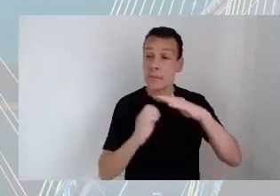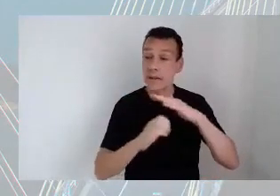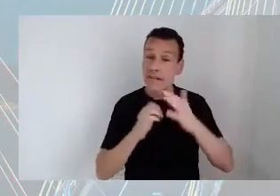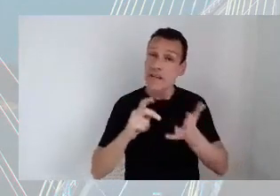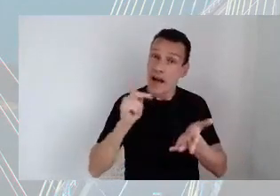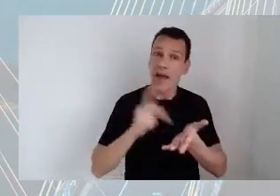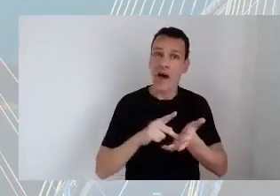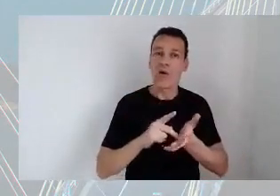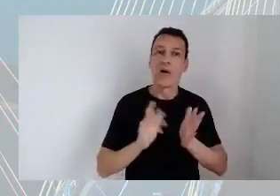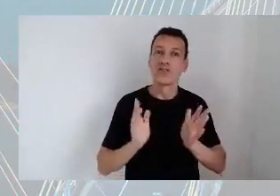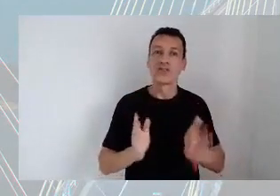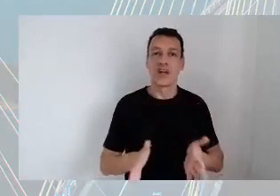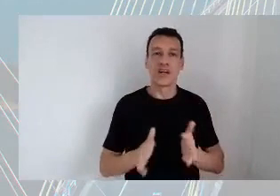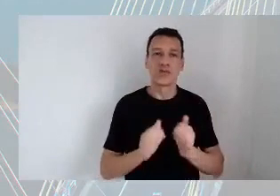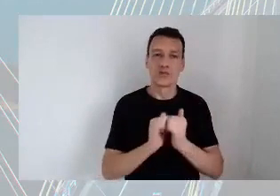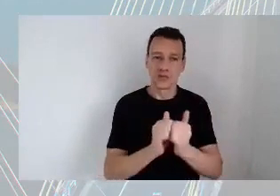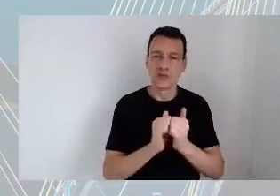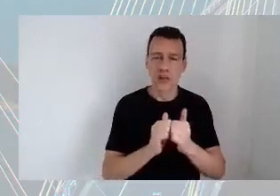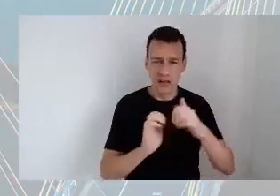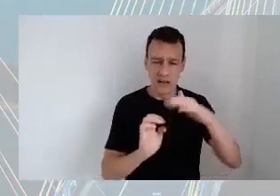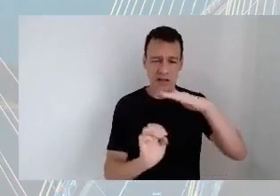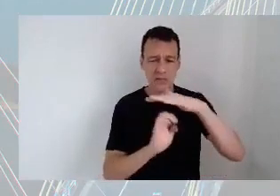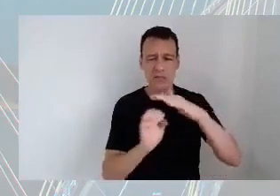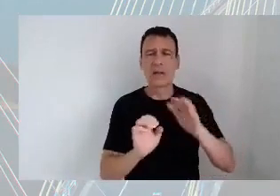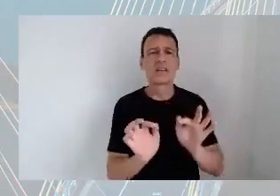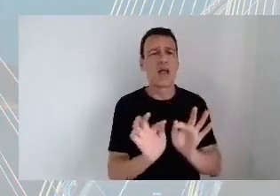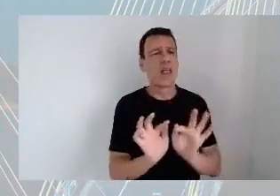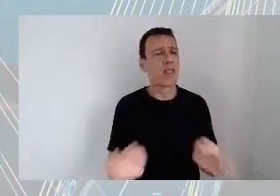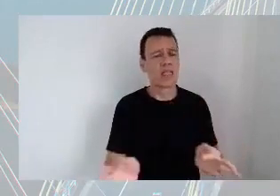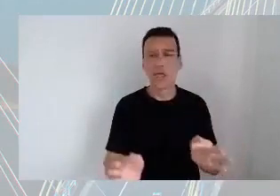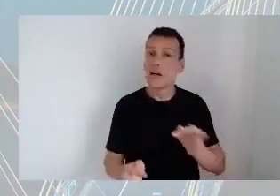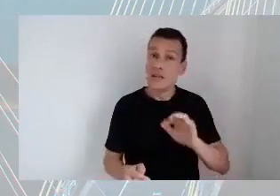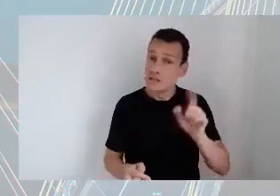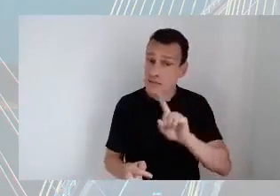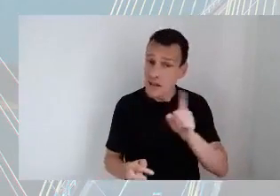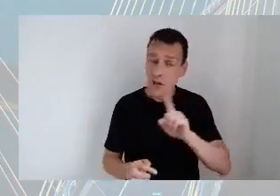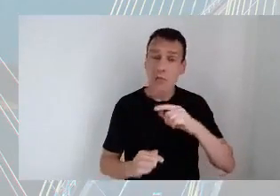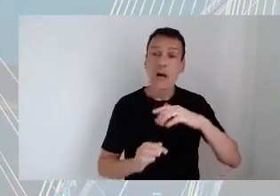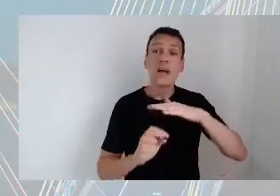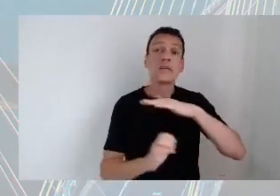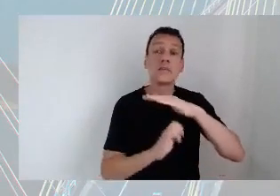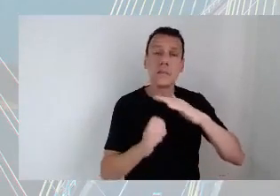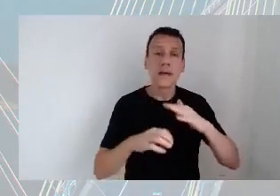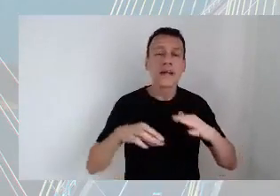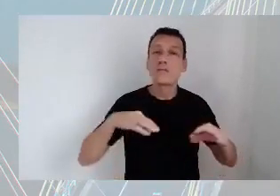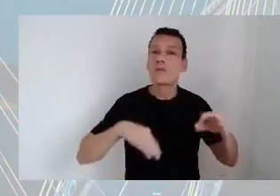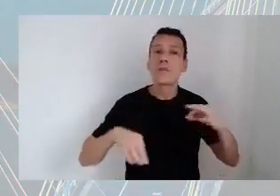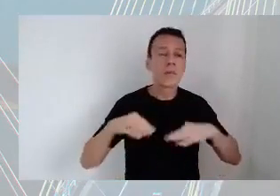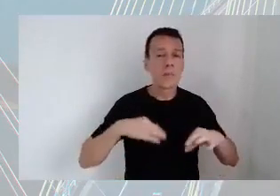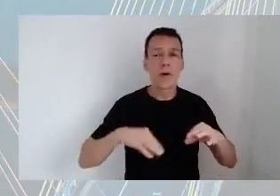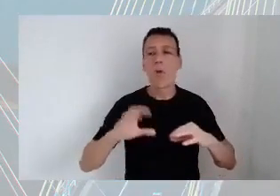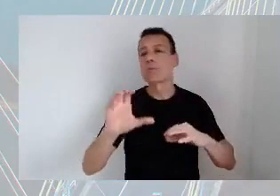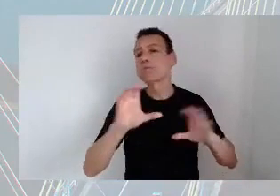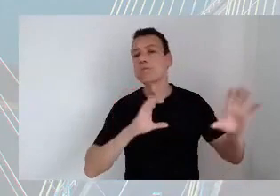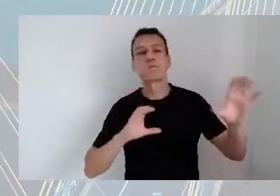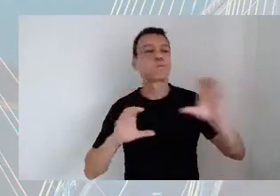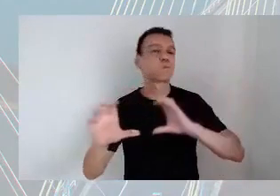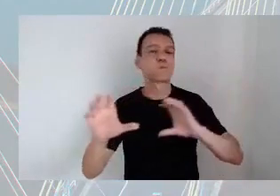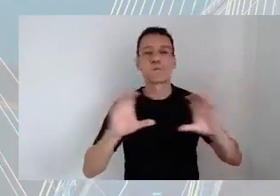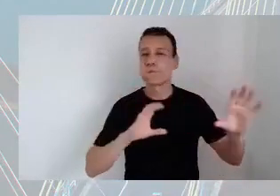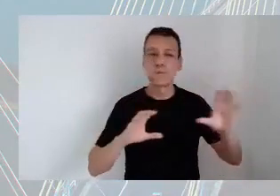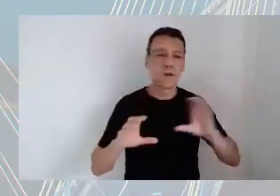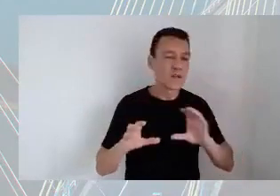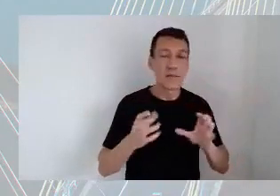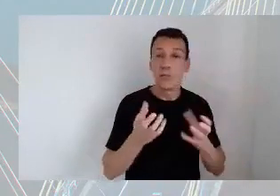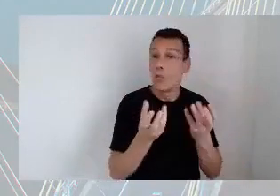não pensem, e certamente muitos sabem disso, que empresas com faturamentos bilionários não vivem essa realidade, porque vivem sim, né, muitos de